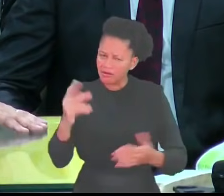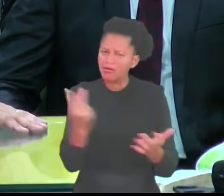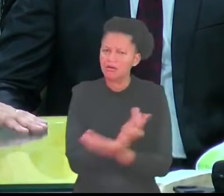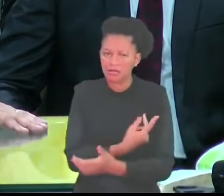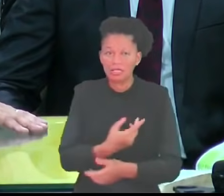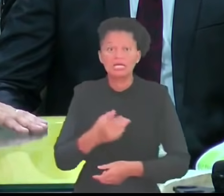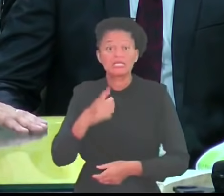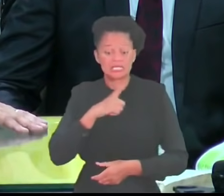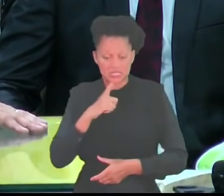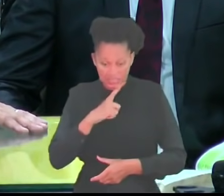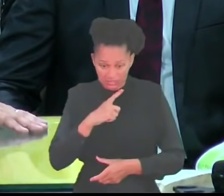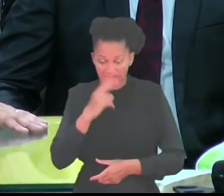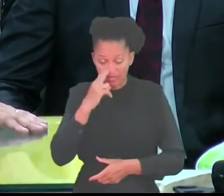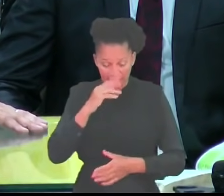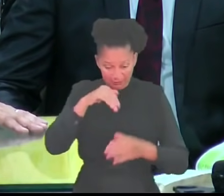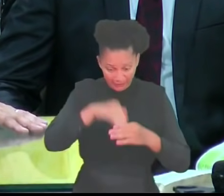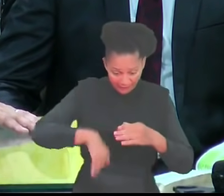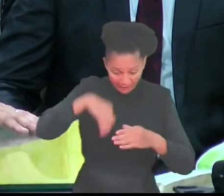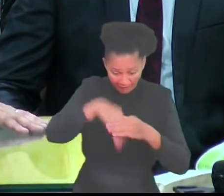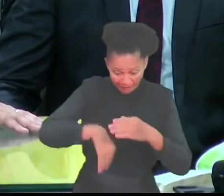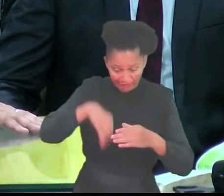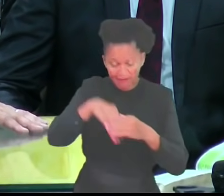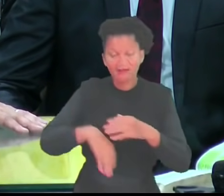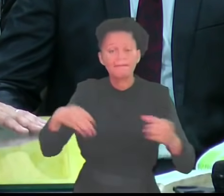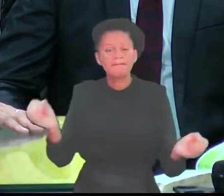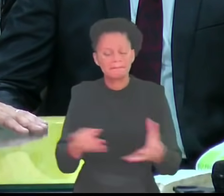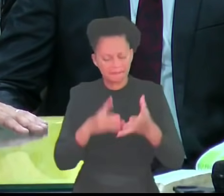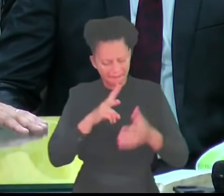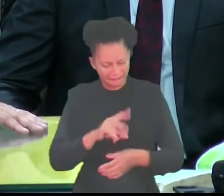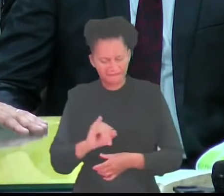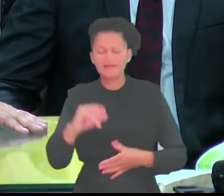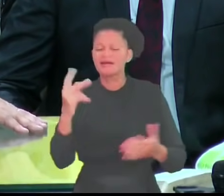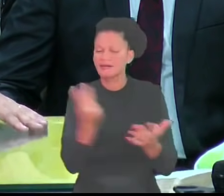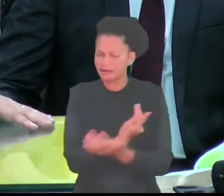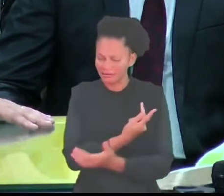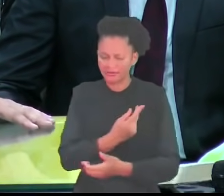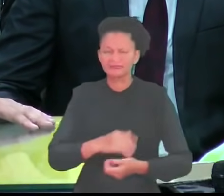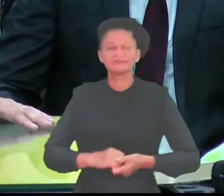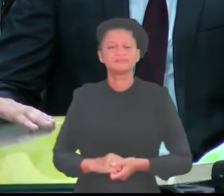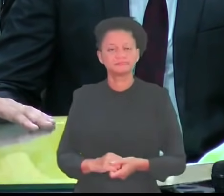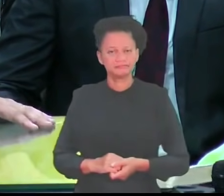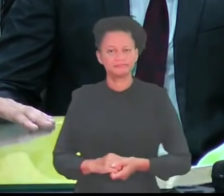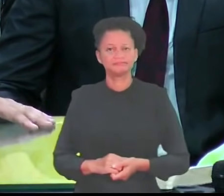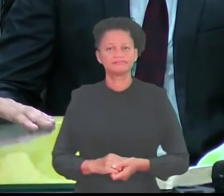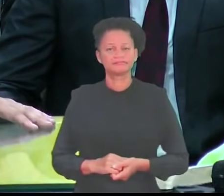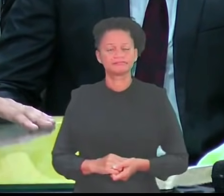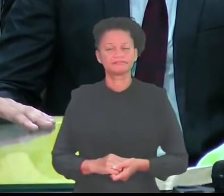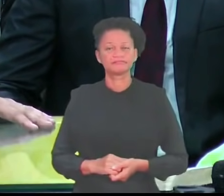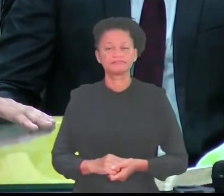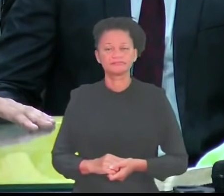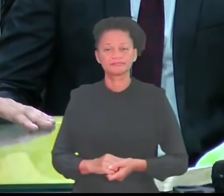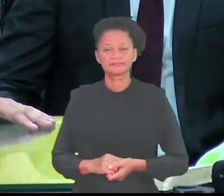tiver crente cavando, o milagre vai acontecer.